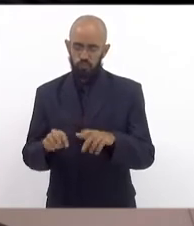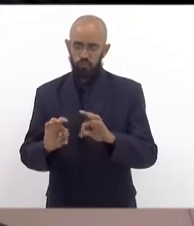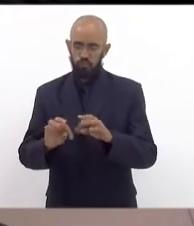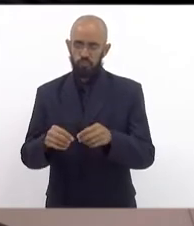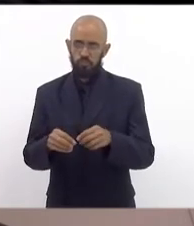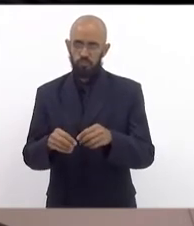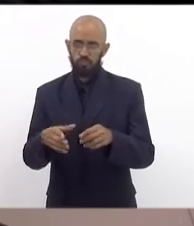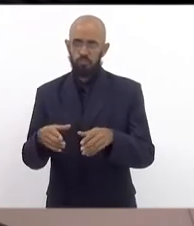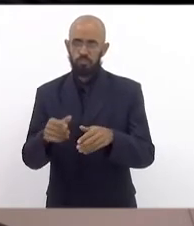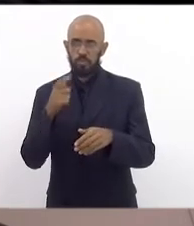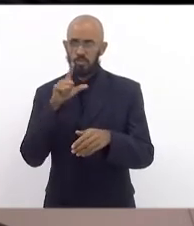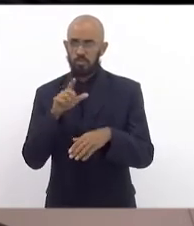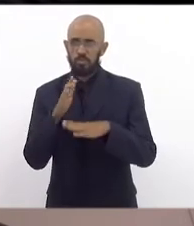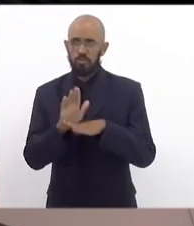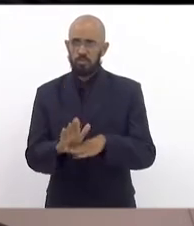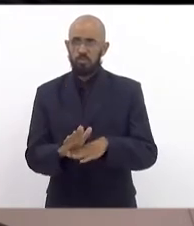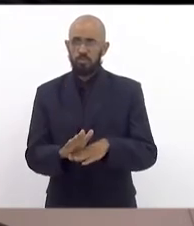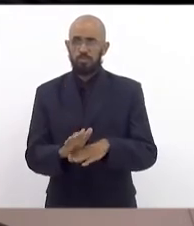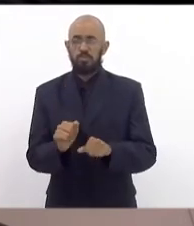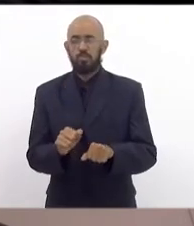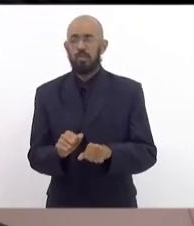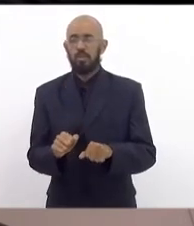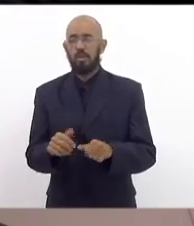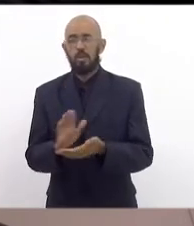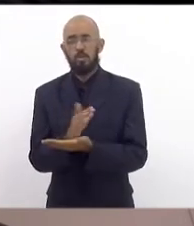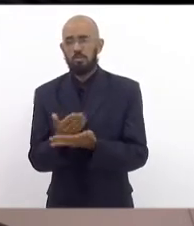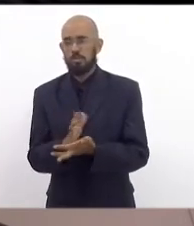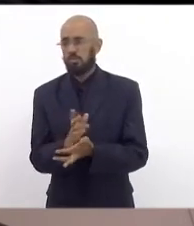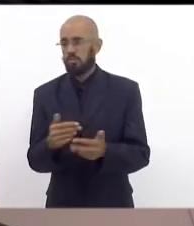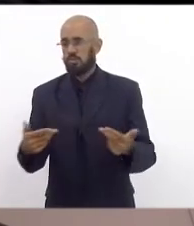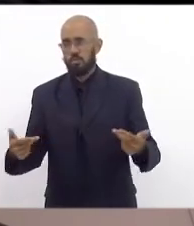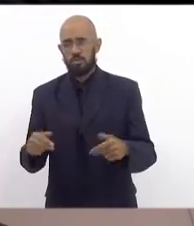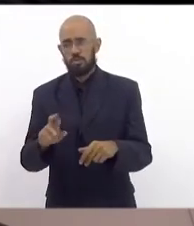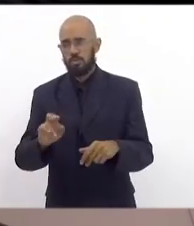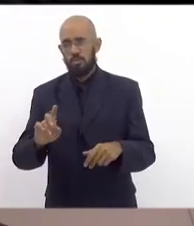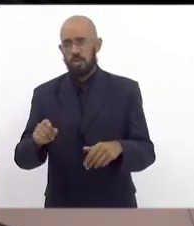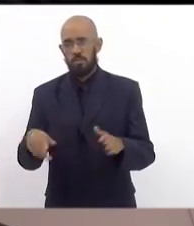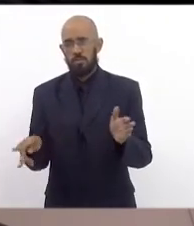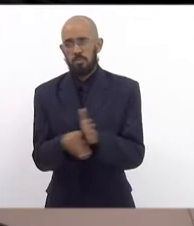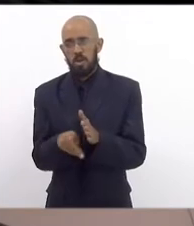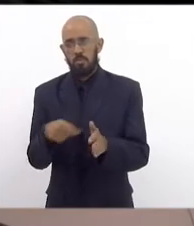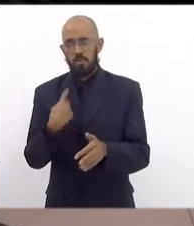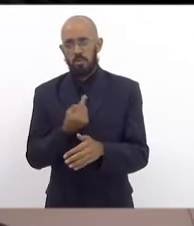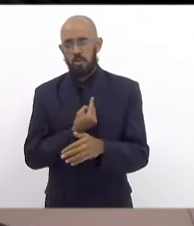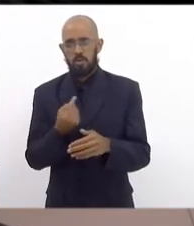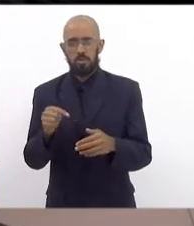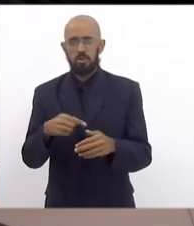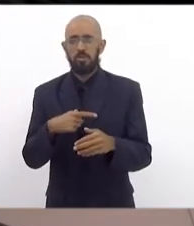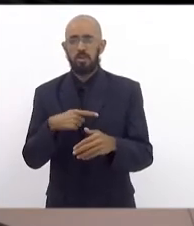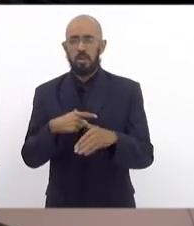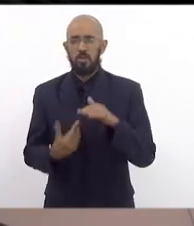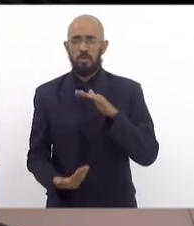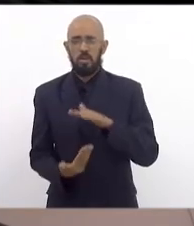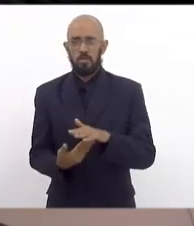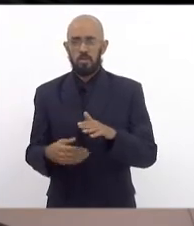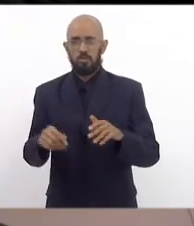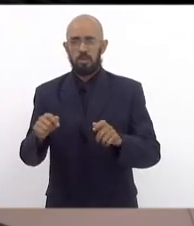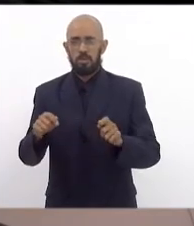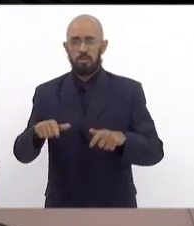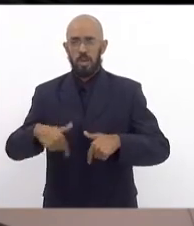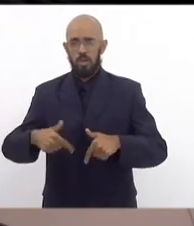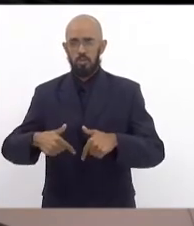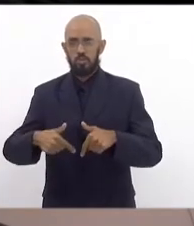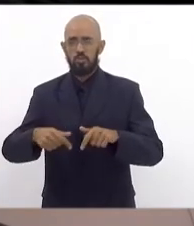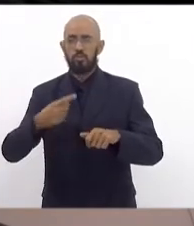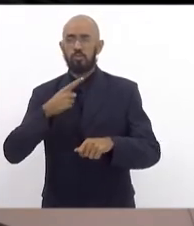algumas coisas não está na nossa mão a gente tem alguns limitações para poder agir com aquilo que a gente tem